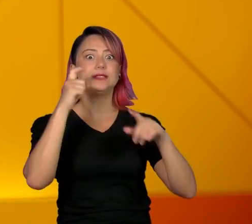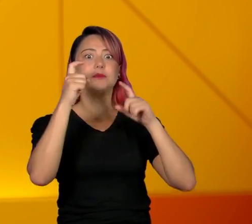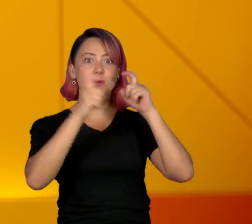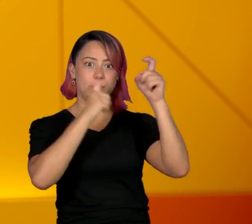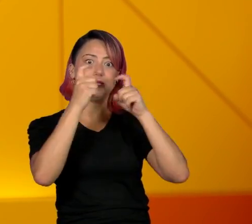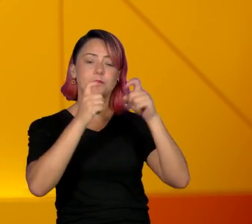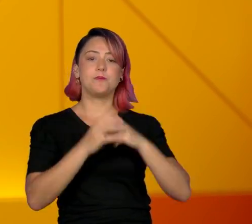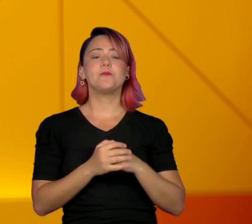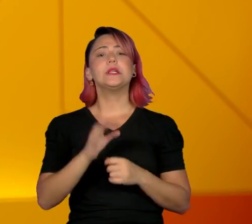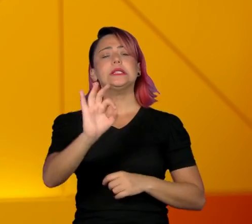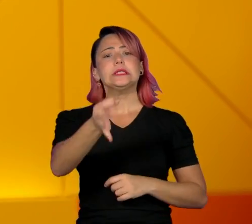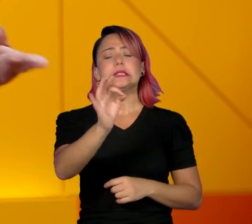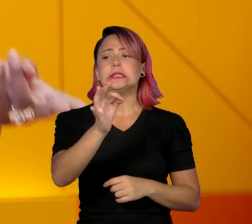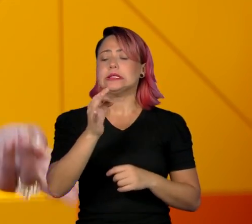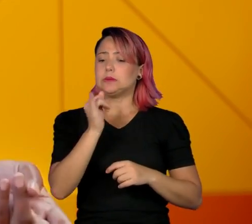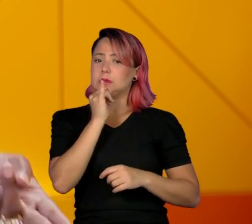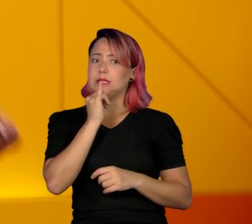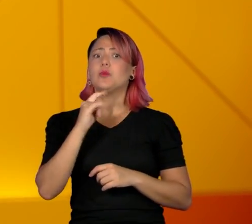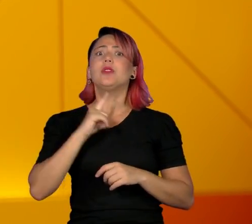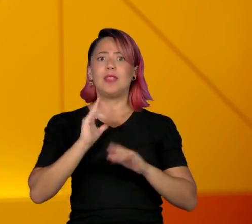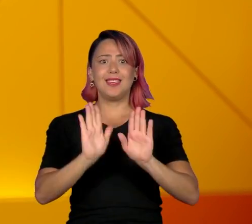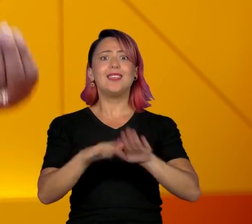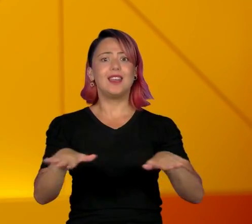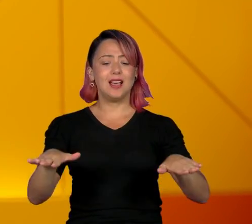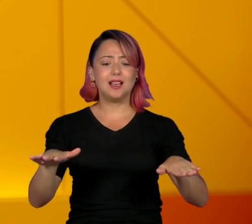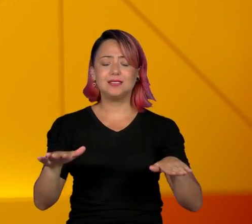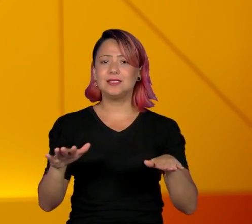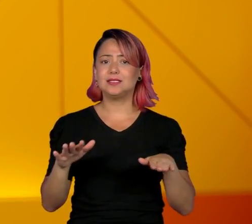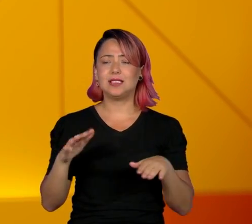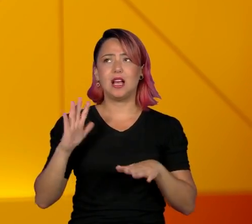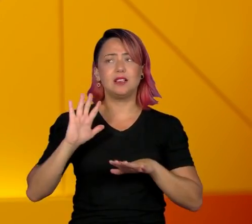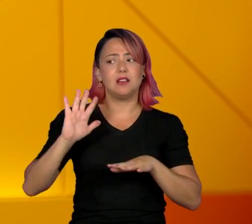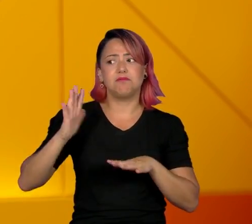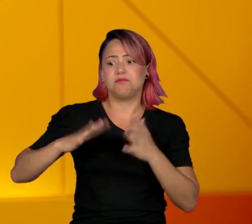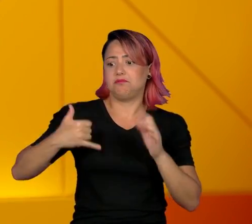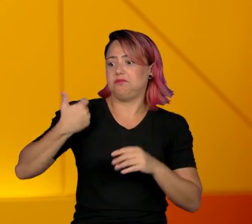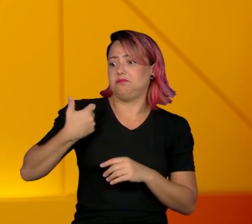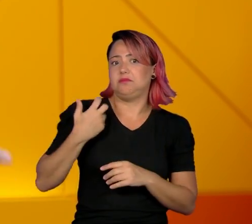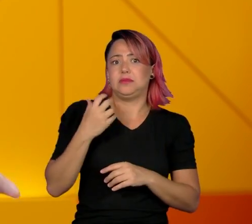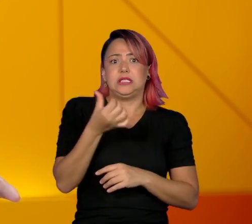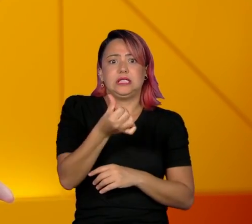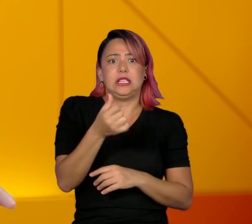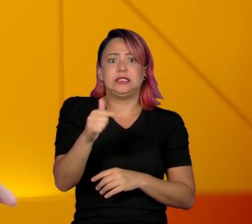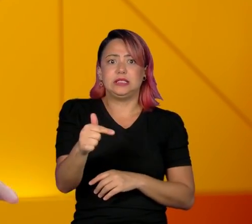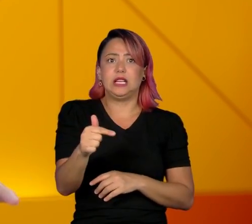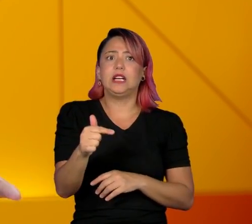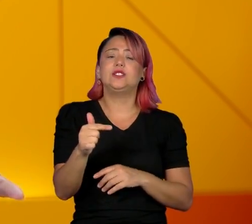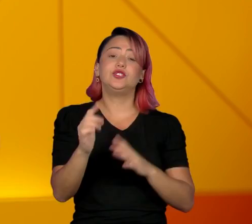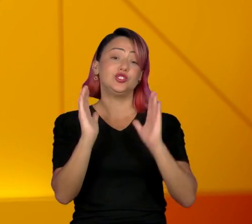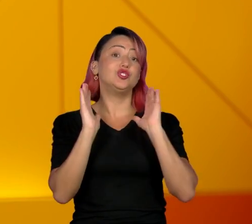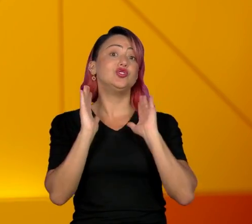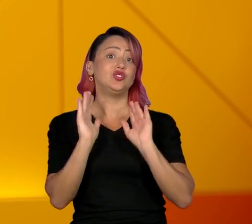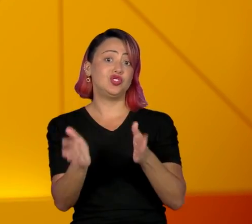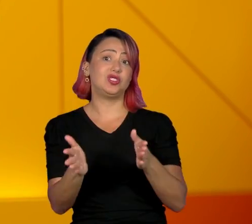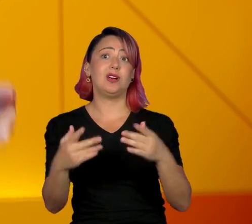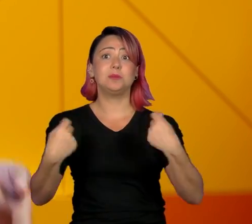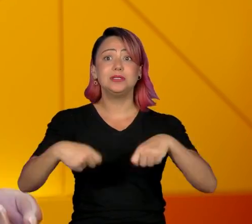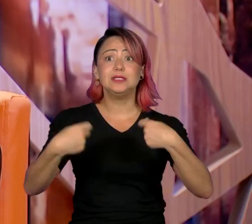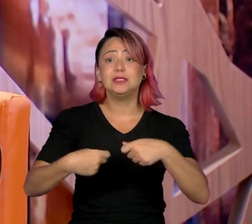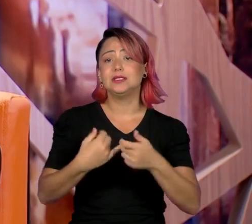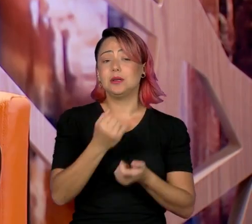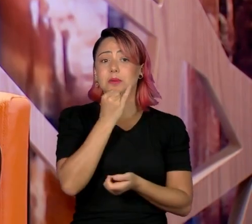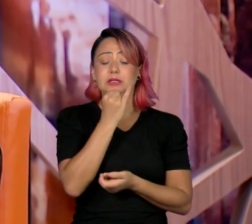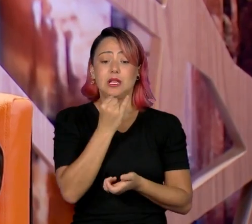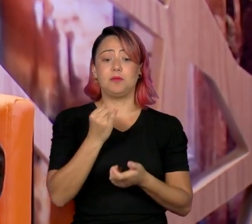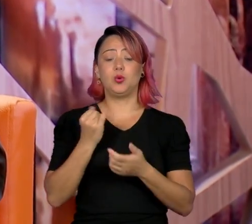vezes de realidades de crianças que já na infância, com 6, 7 anos, têm a dupla jornada, né? Estão cuidando